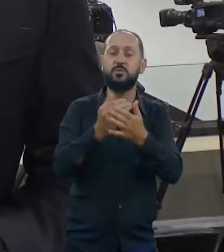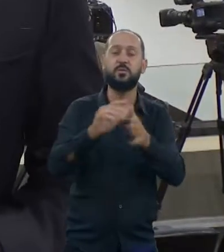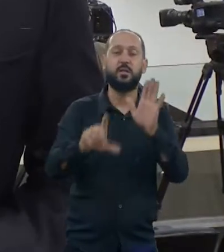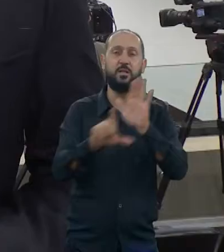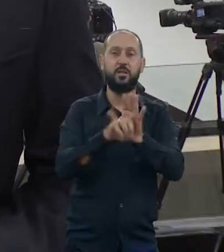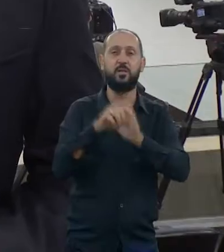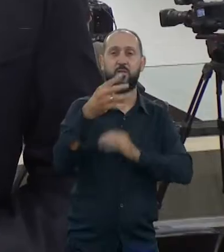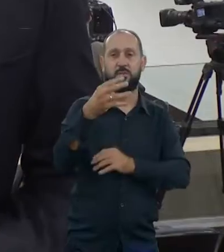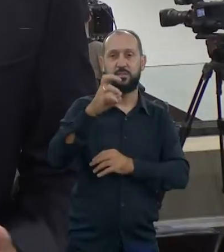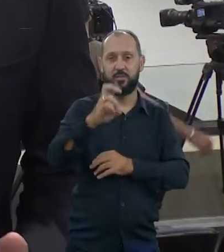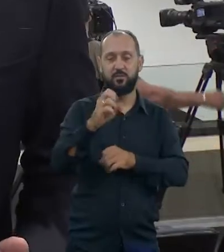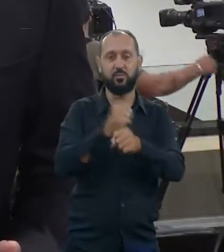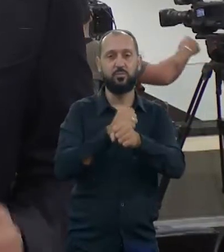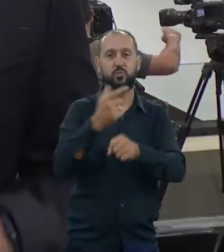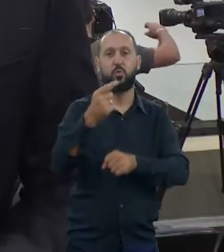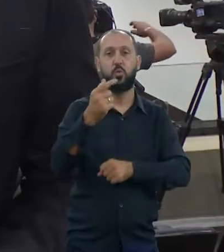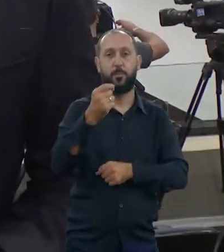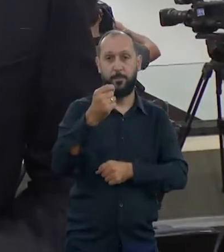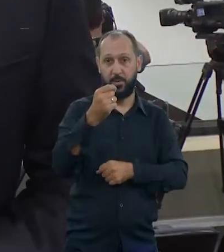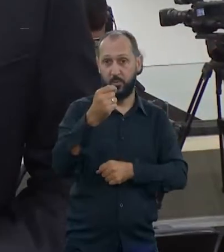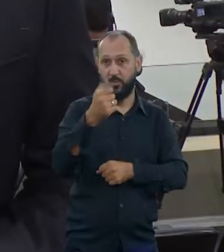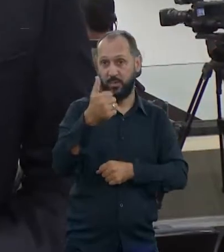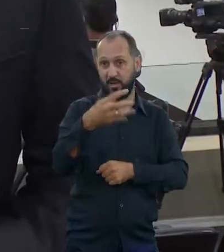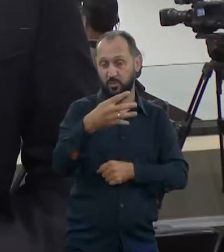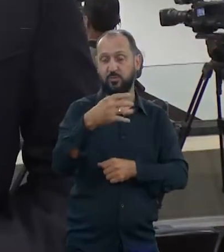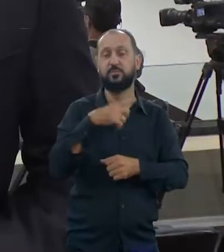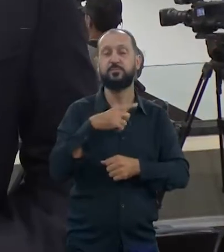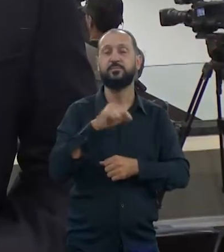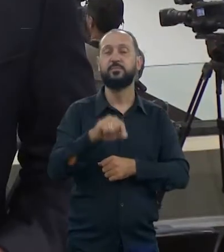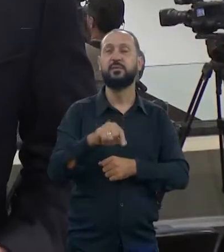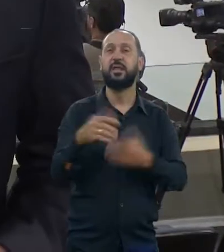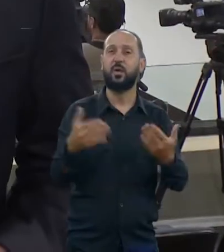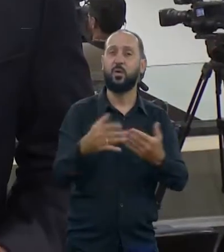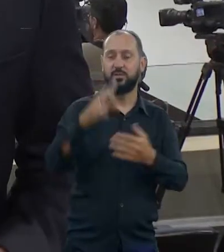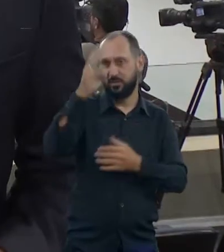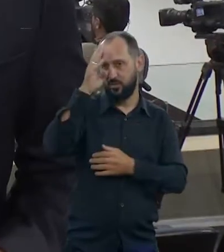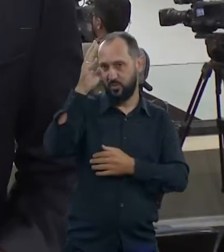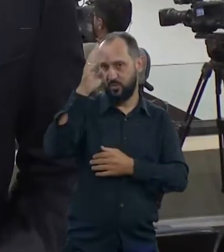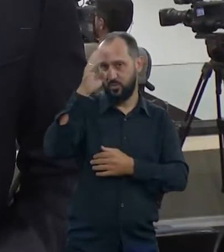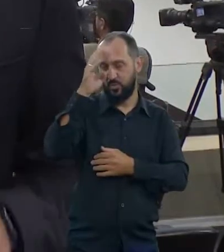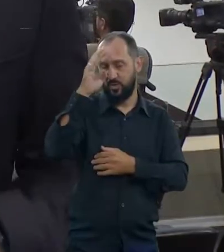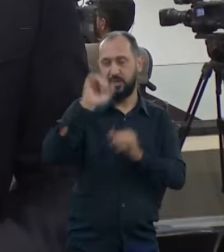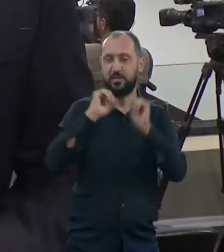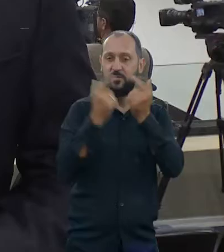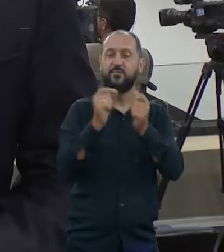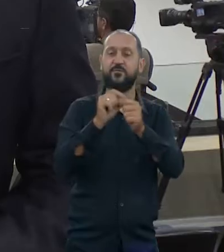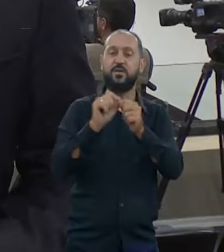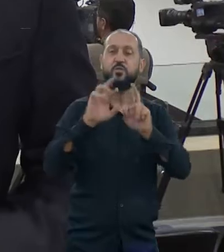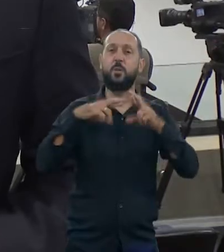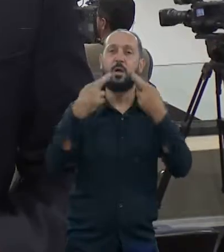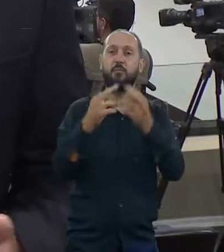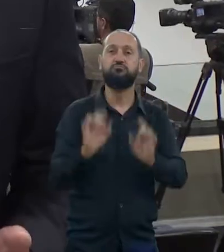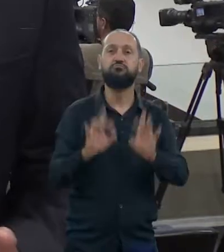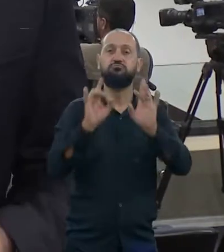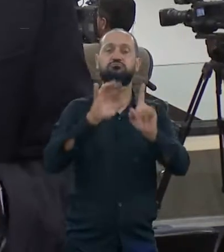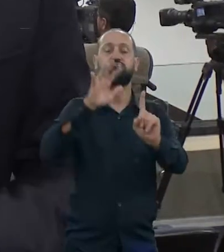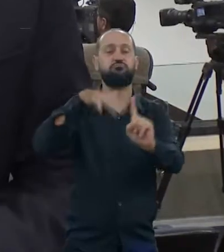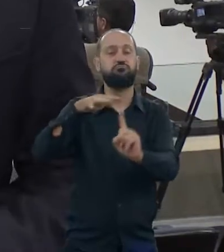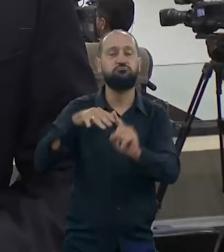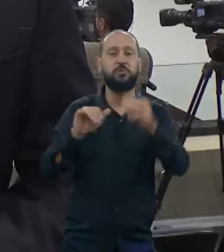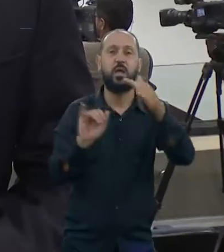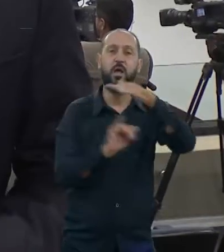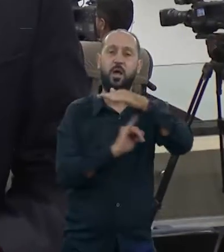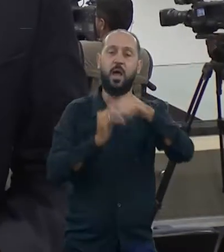Sul através da Lei 45 de 2014. E nesta quarta-feira, a Assembleia Legislativa realizou uma sessão solene